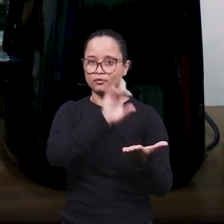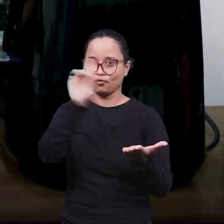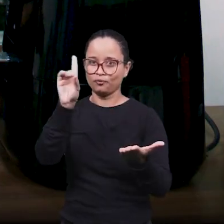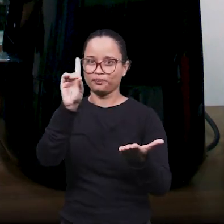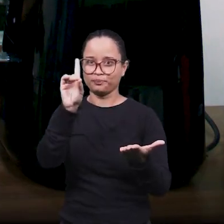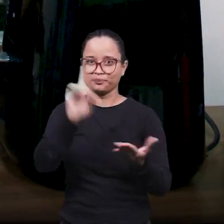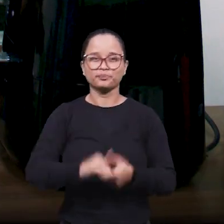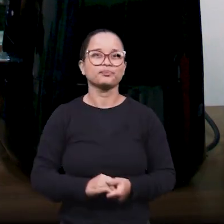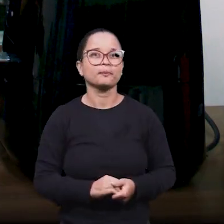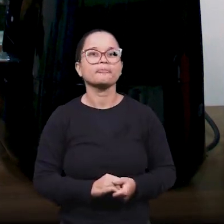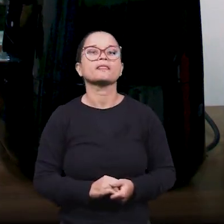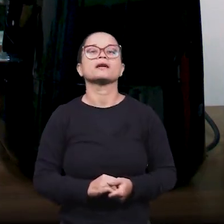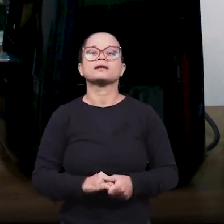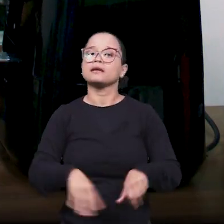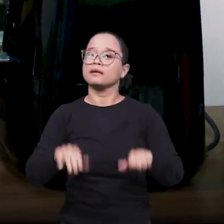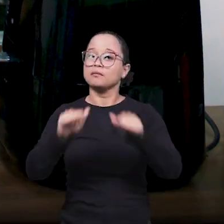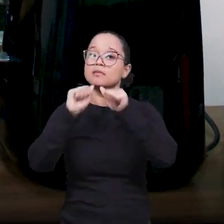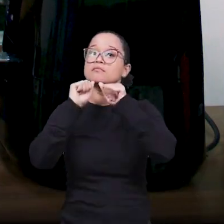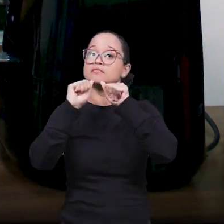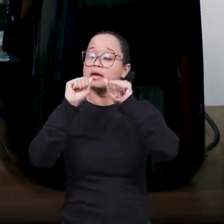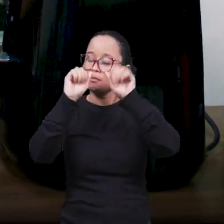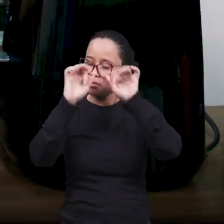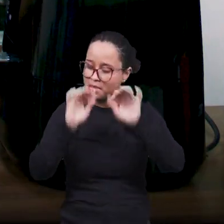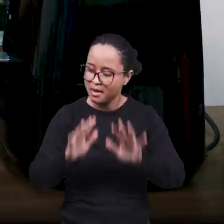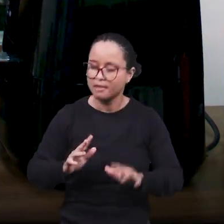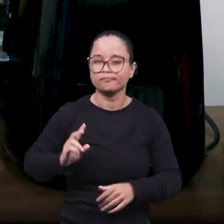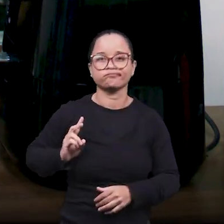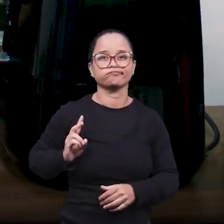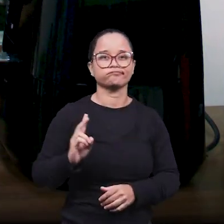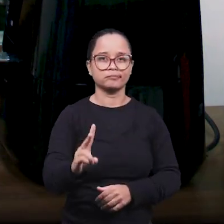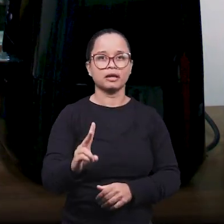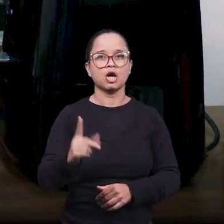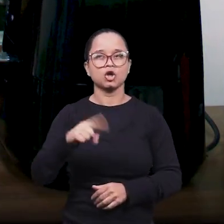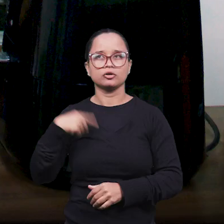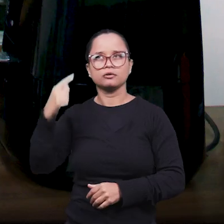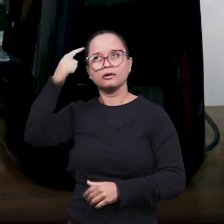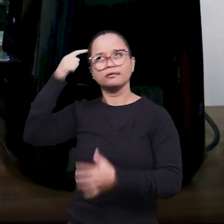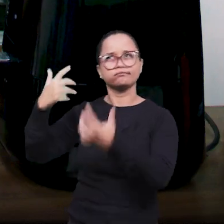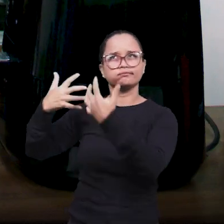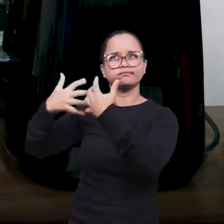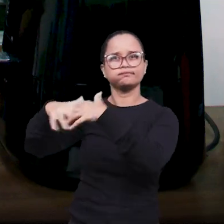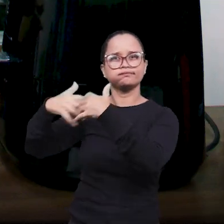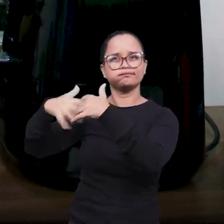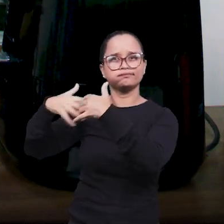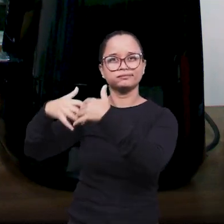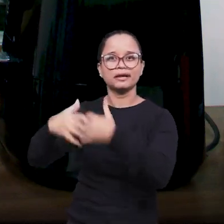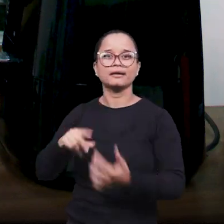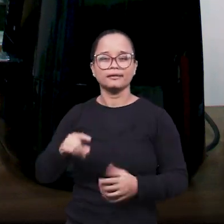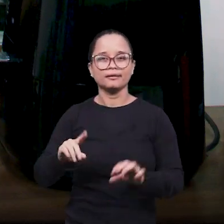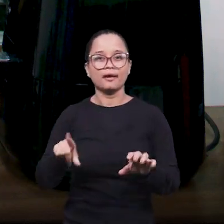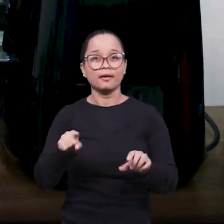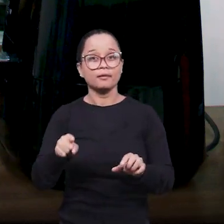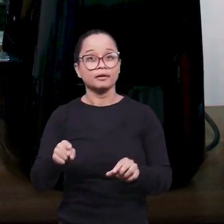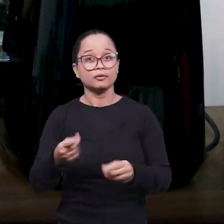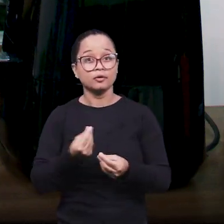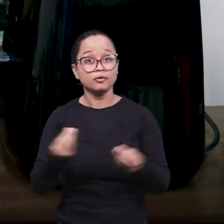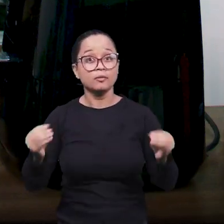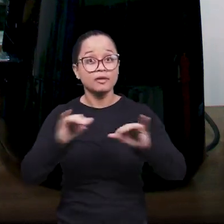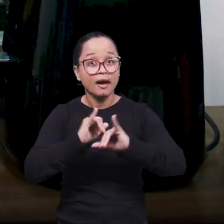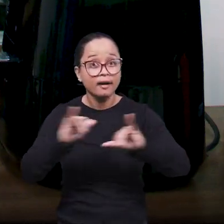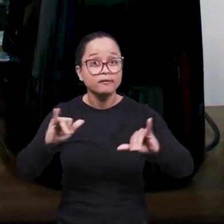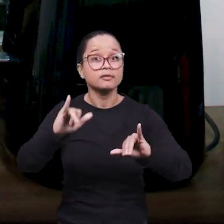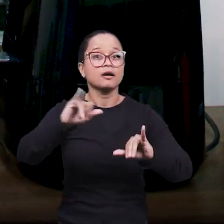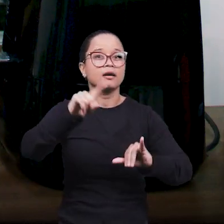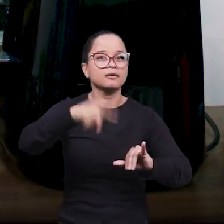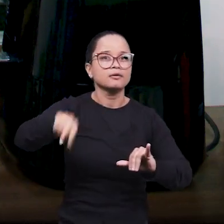né? Que é sempre uma bênção, sempre um momento reflexivo aí que a gente deixa aos irmãos. E aqui